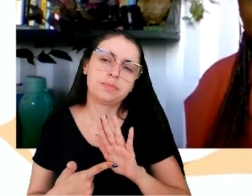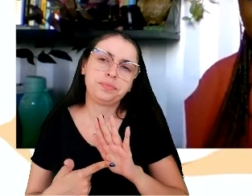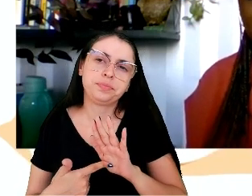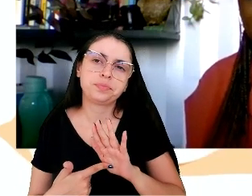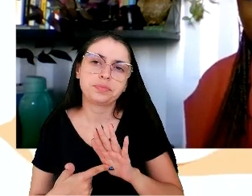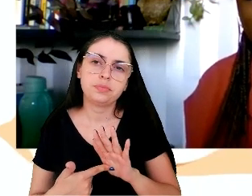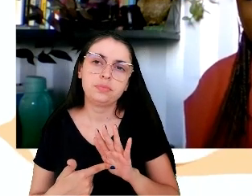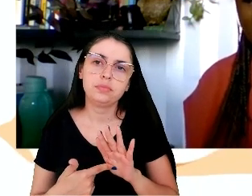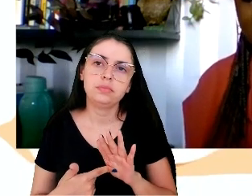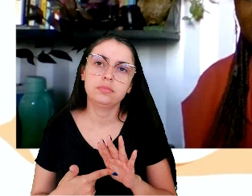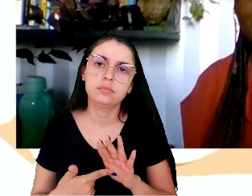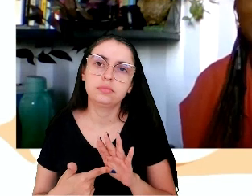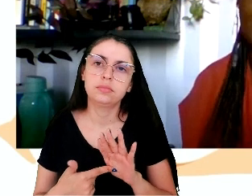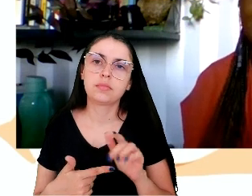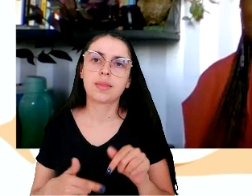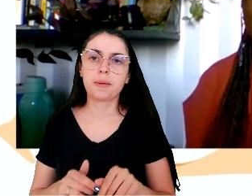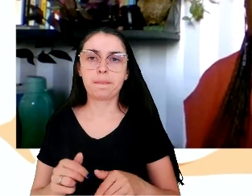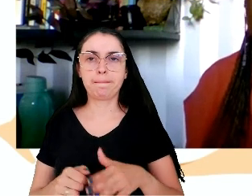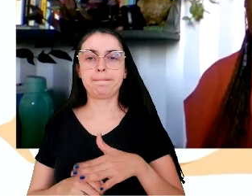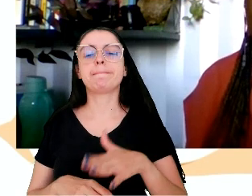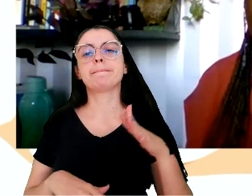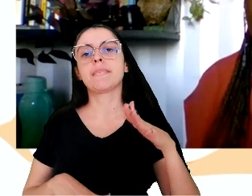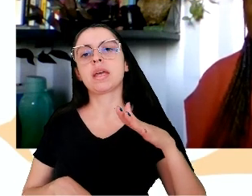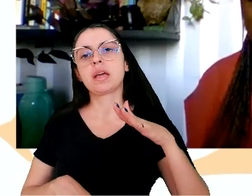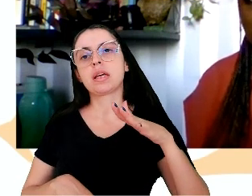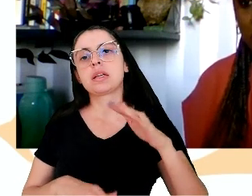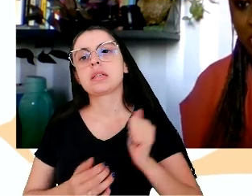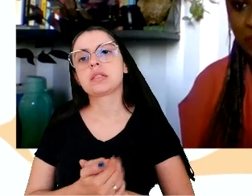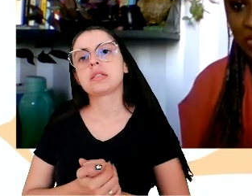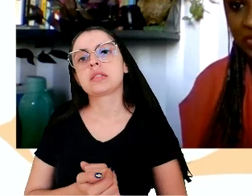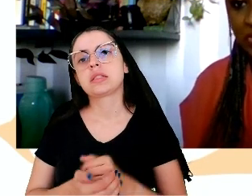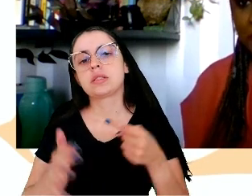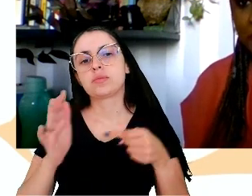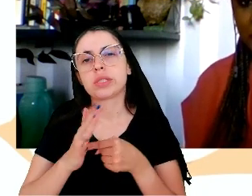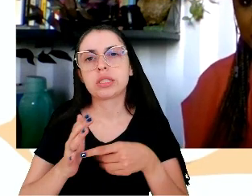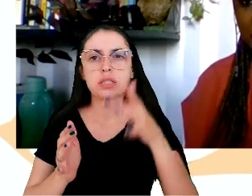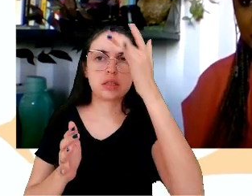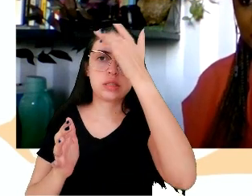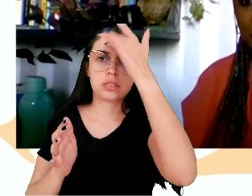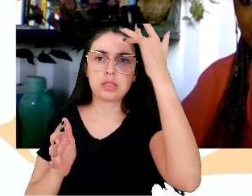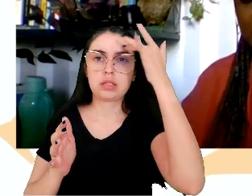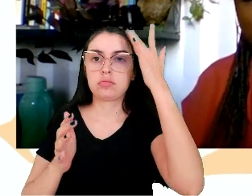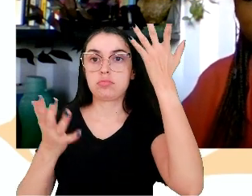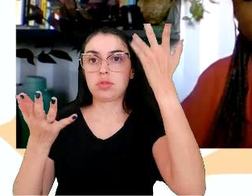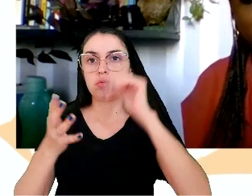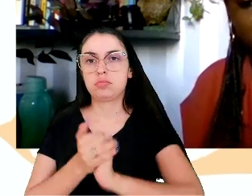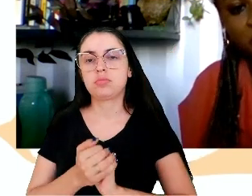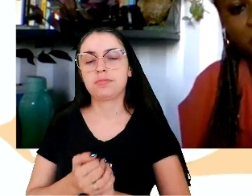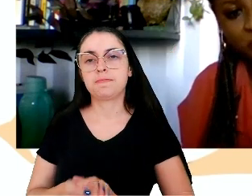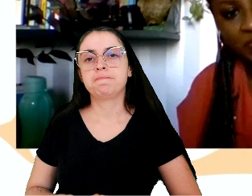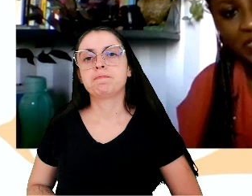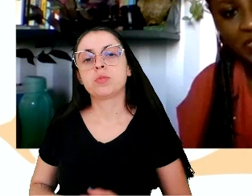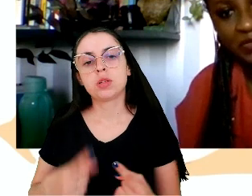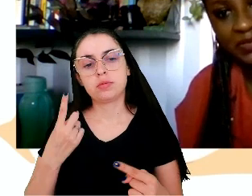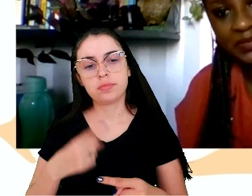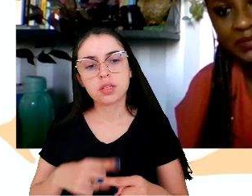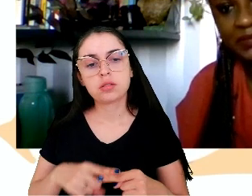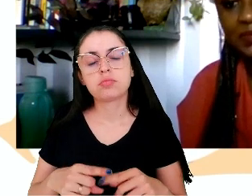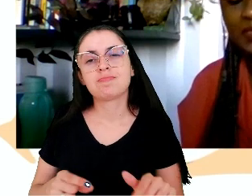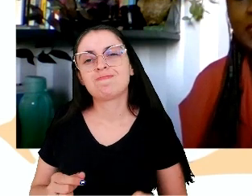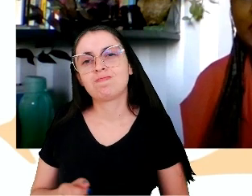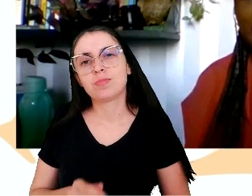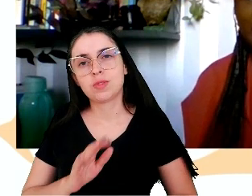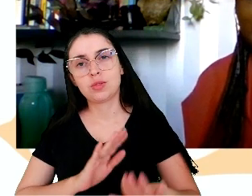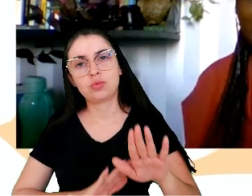apresentadas, têm sido mais afetadas psicologicamente. porque também somos as